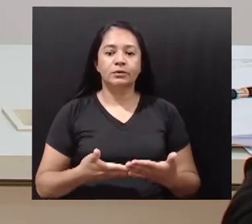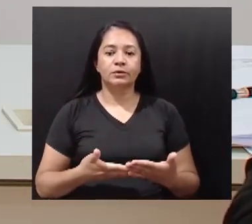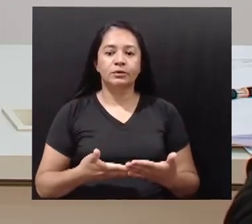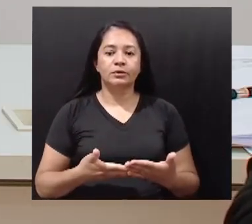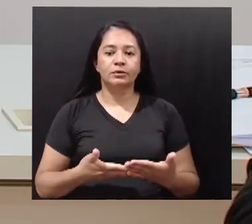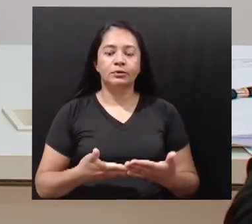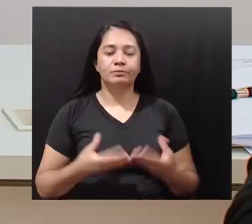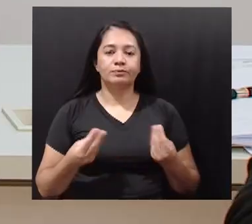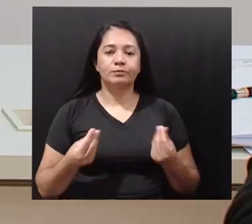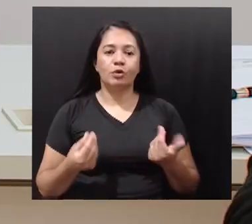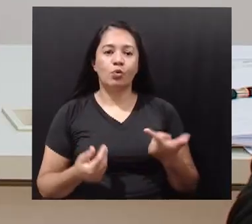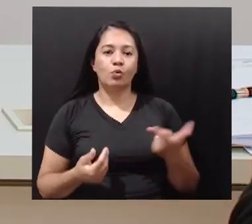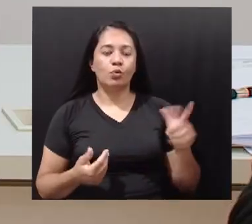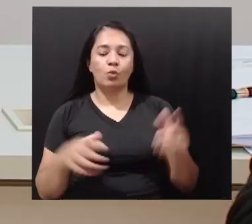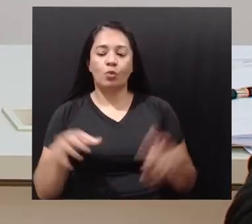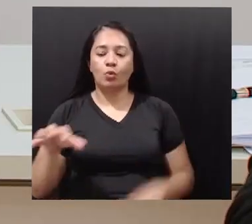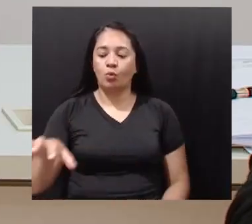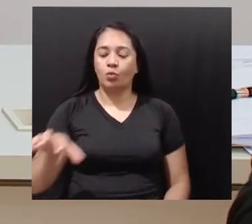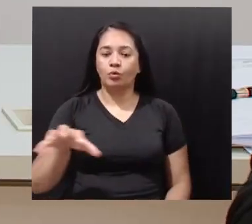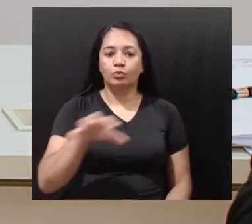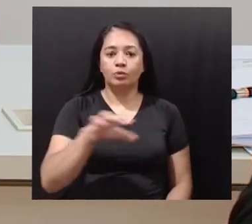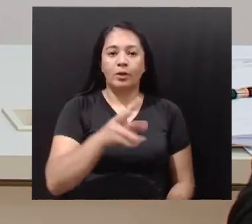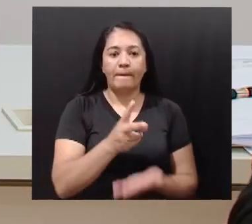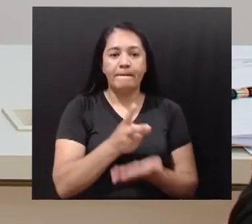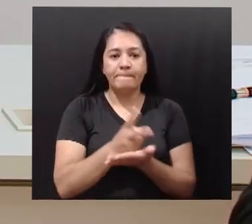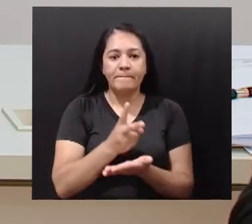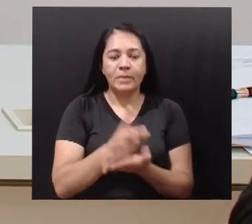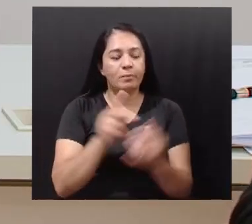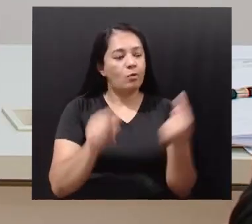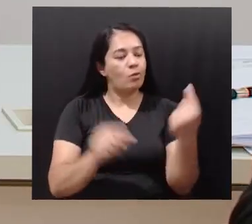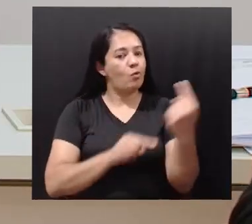outros órgãos, mesmo com a finalidade